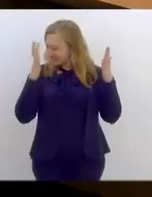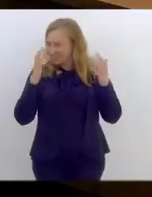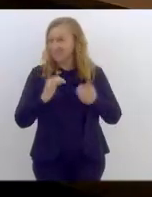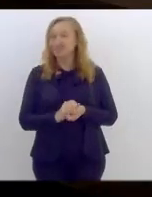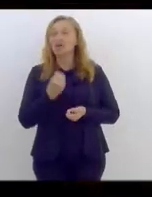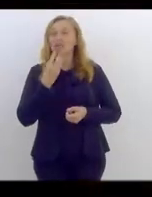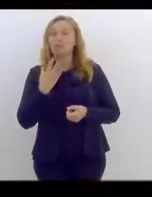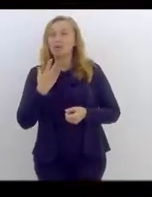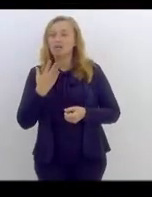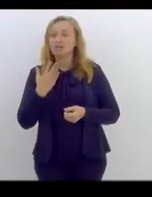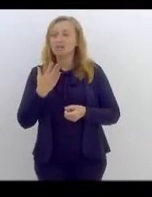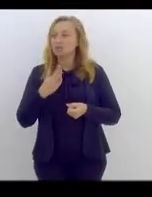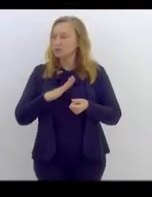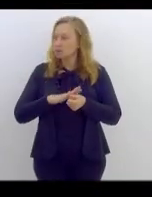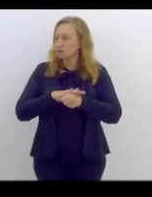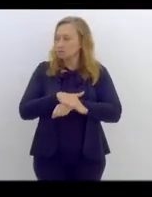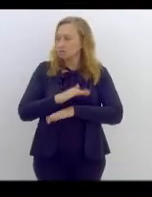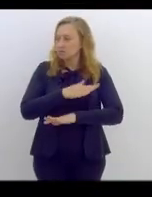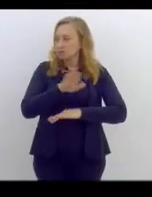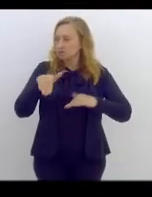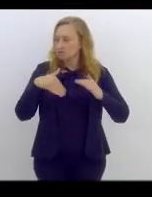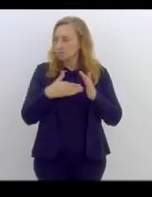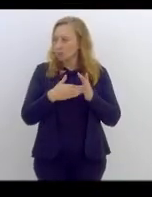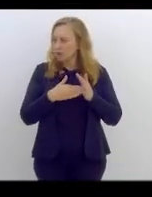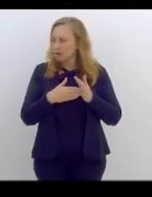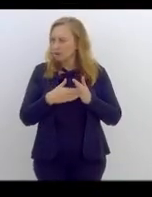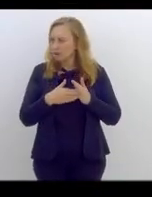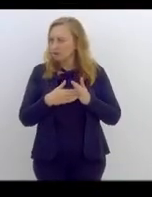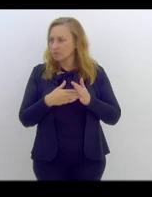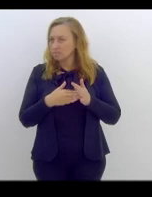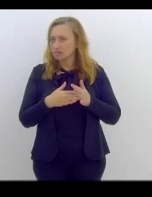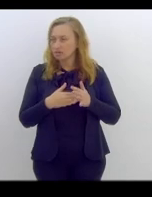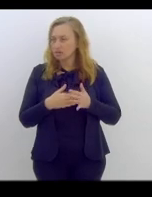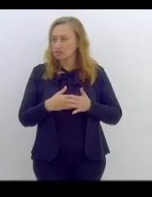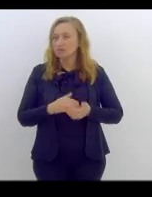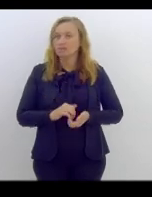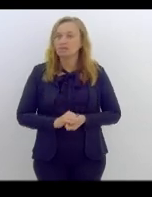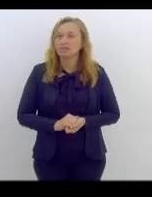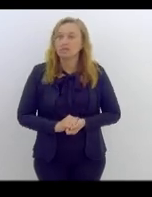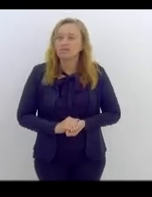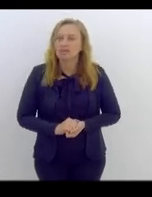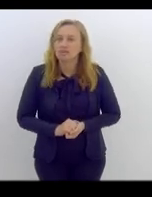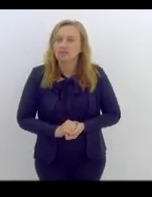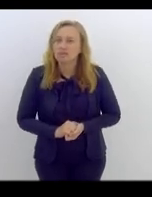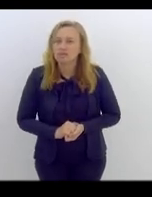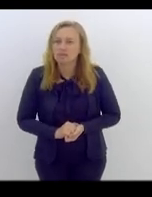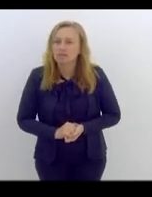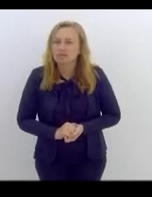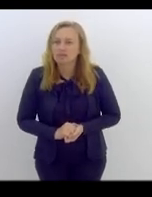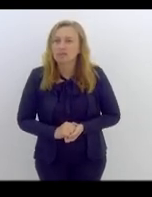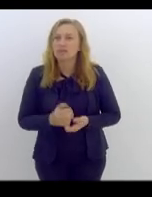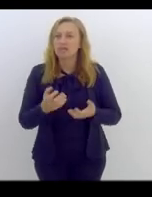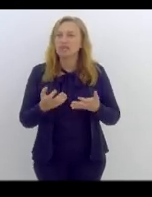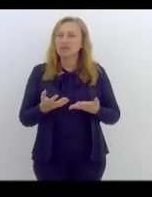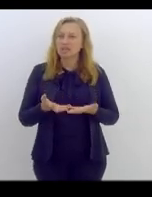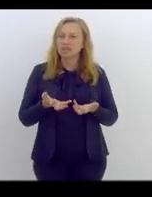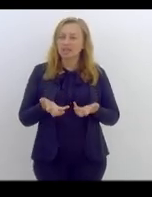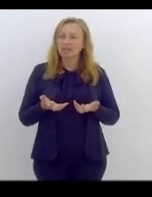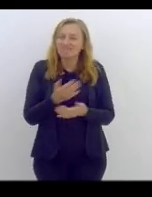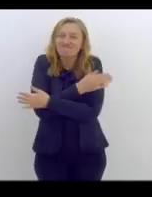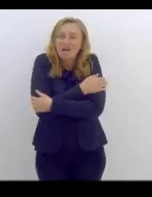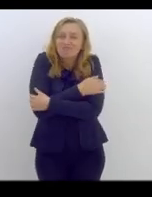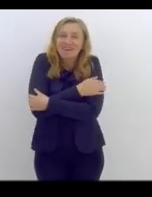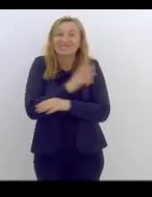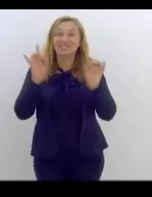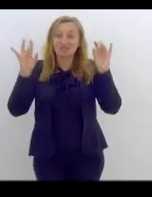Boa noite a todos. Meu nome é Alda Gonçalves, eu sou filha do Milton Gonçalves e queria mandar um abraço